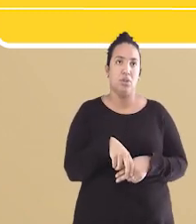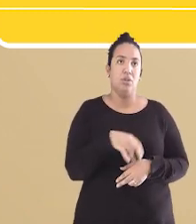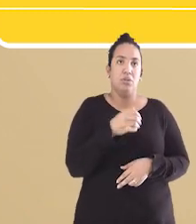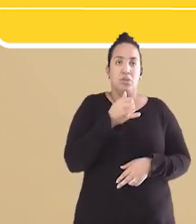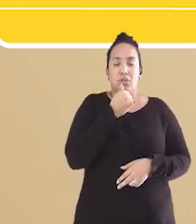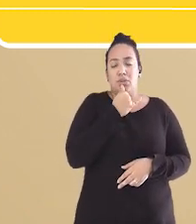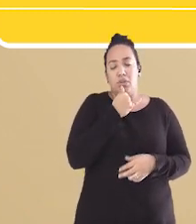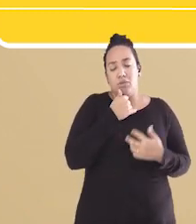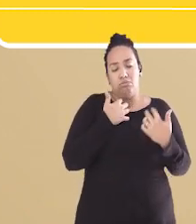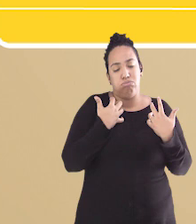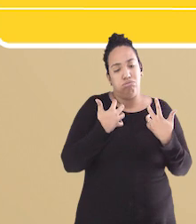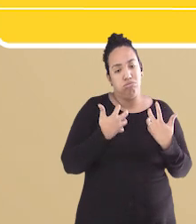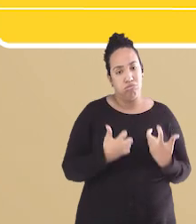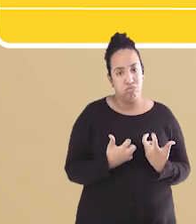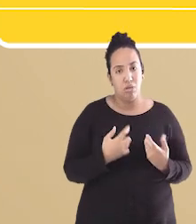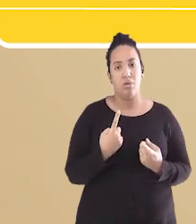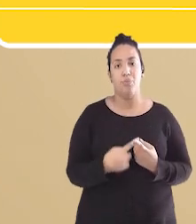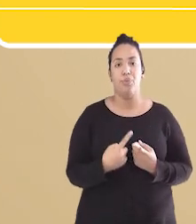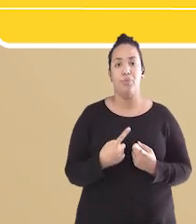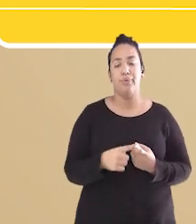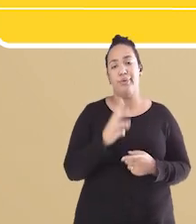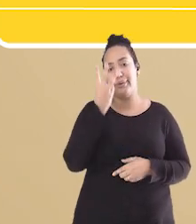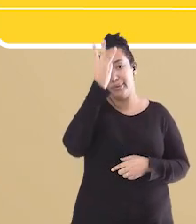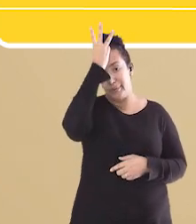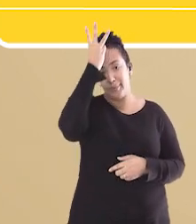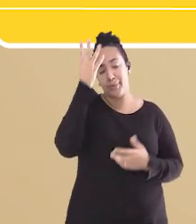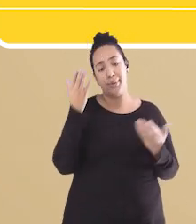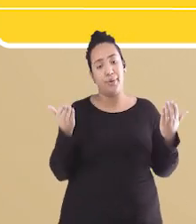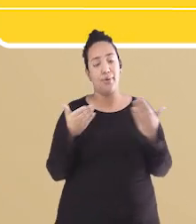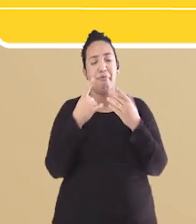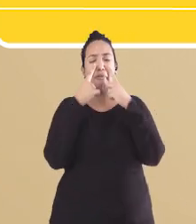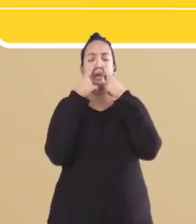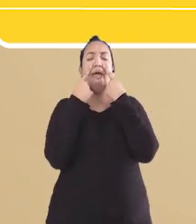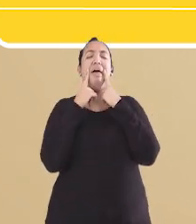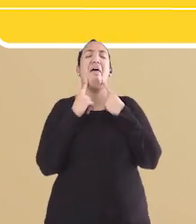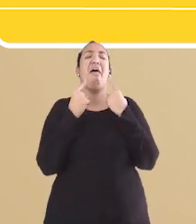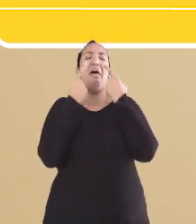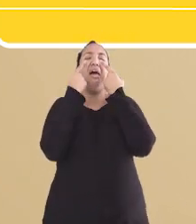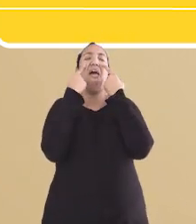de desânimo, pois o Cebolinha começou a